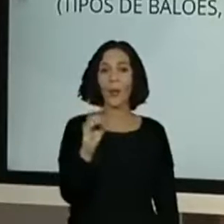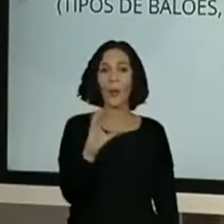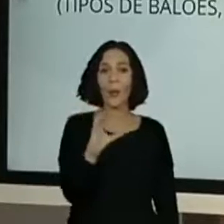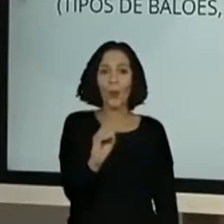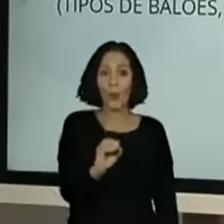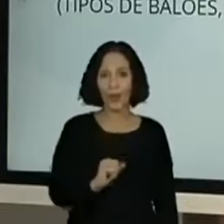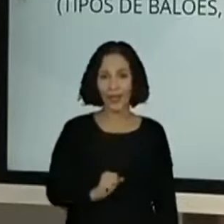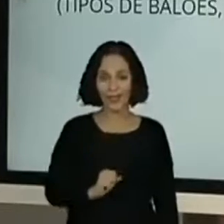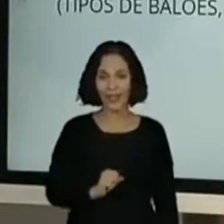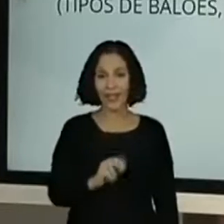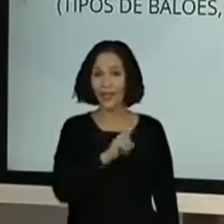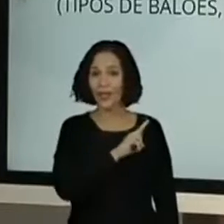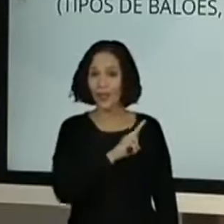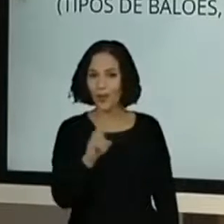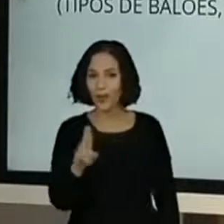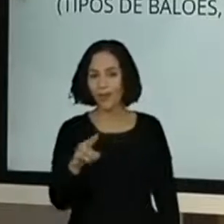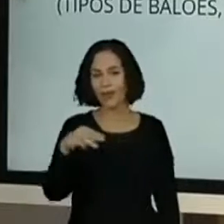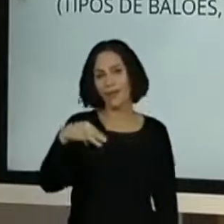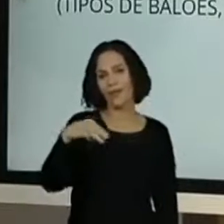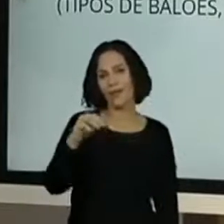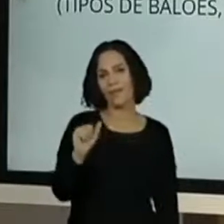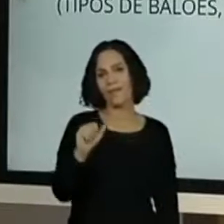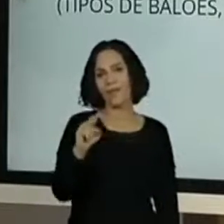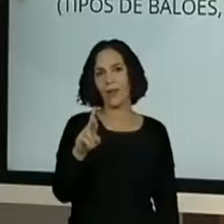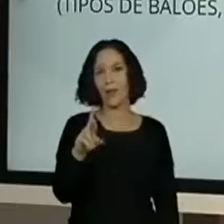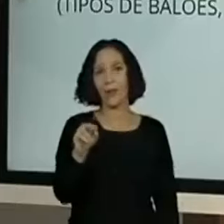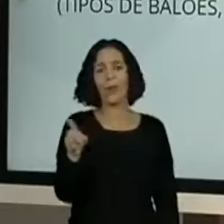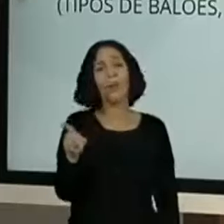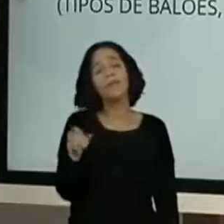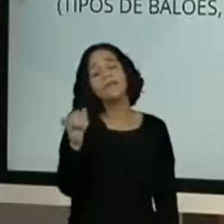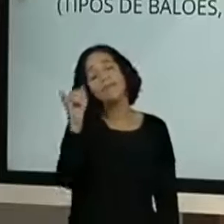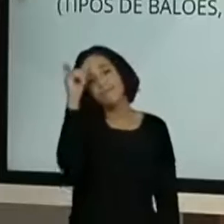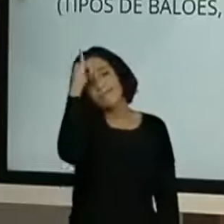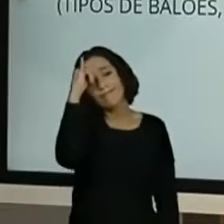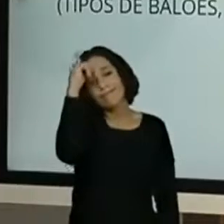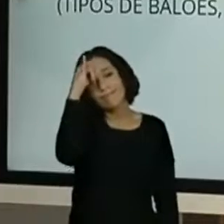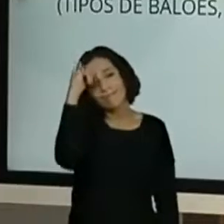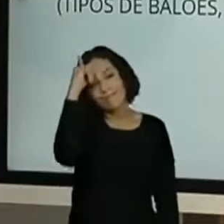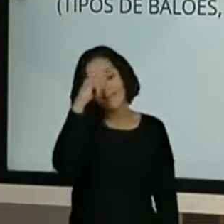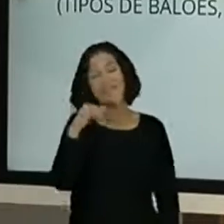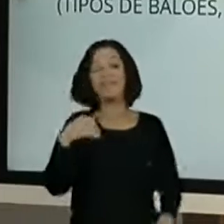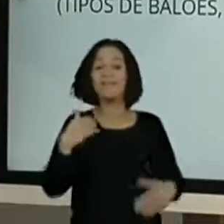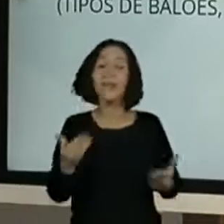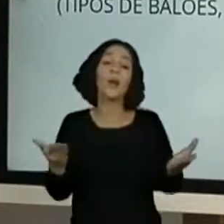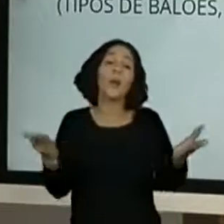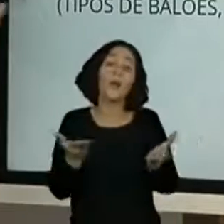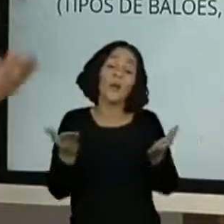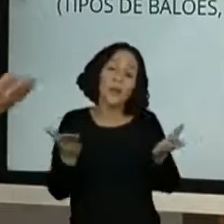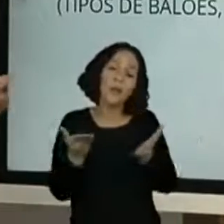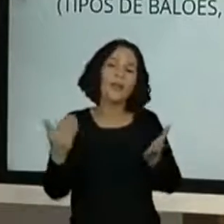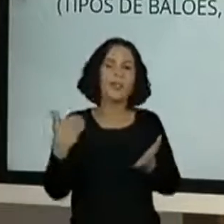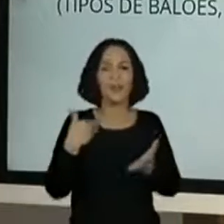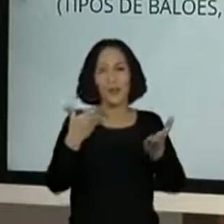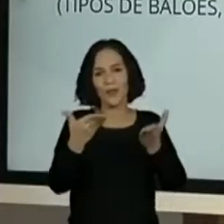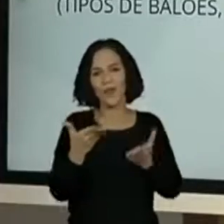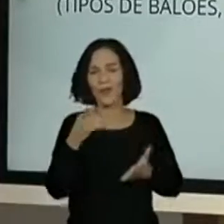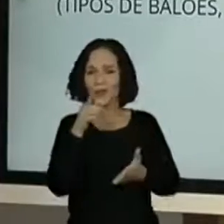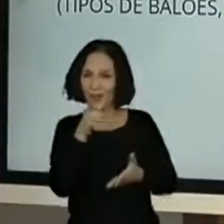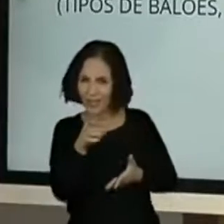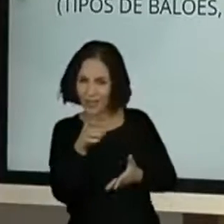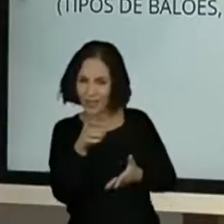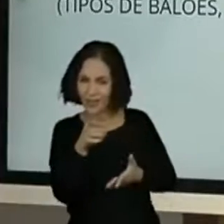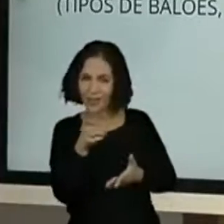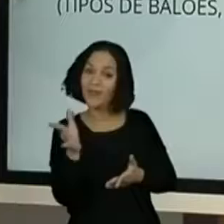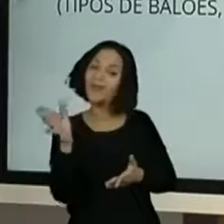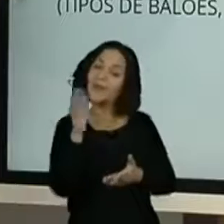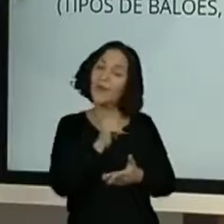minhoco chamado Mauro e super ingênuo. Então, hoje, eu convido a vocês, junto com a professora Viviane, a